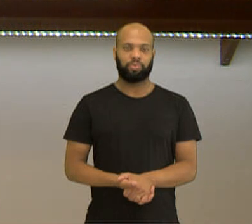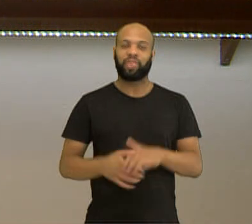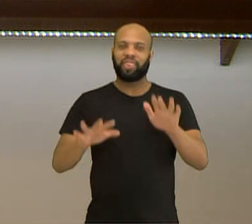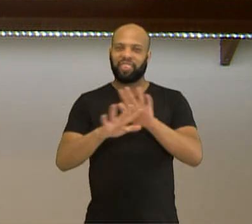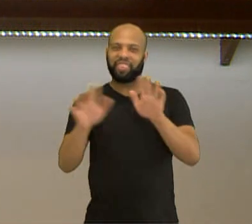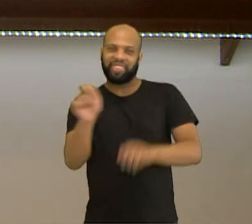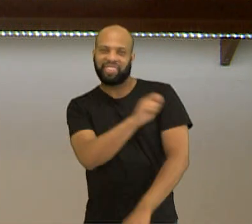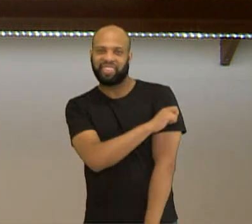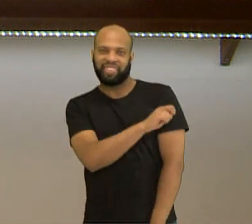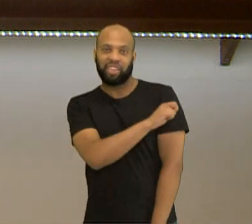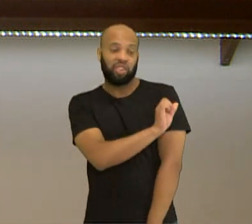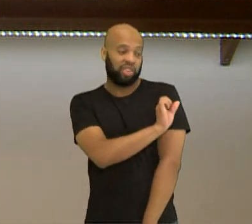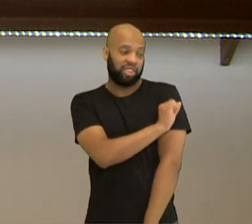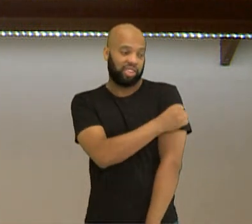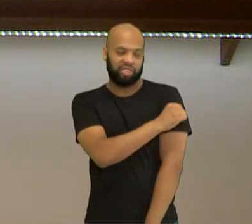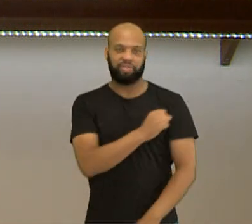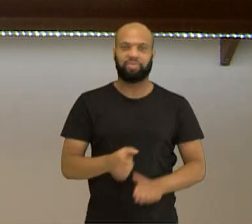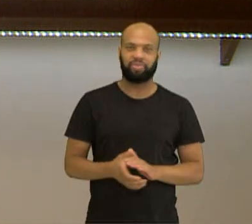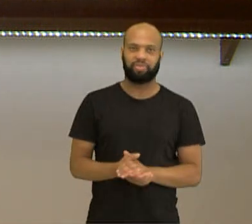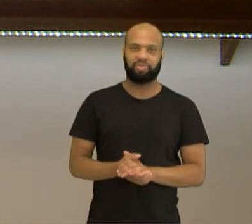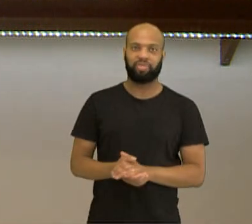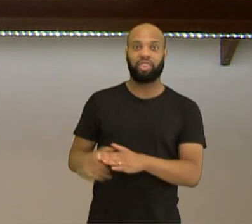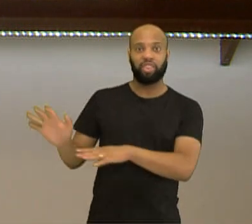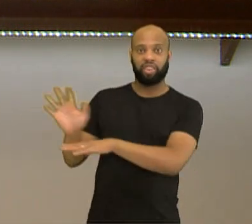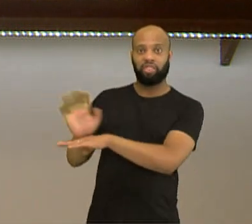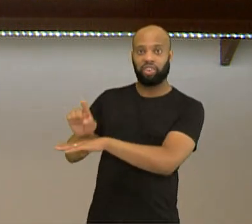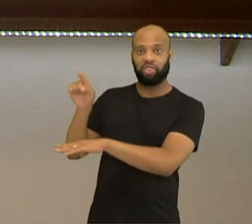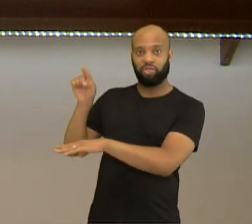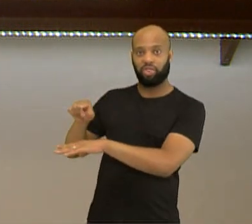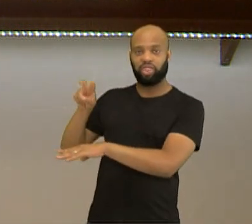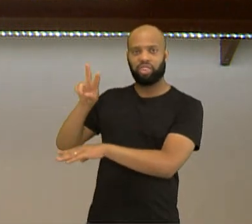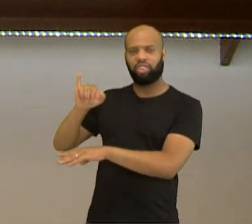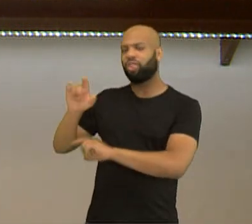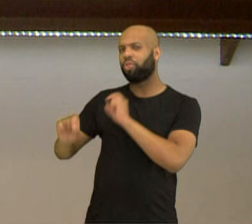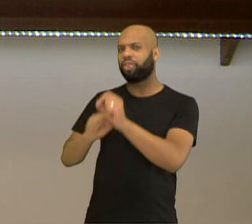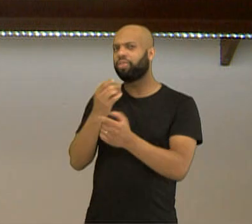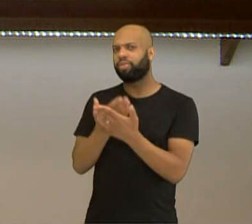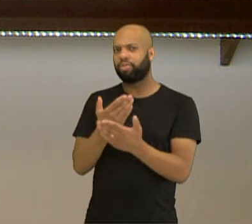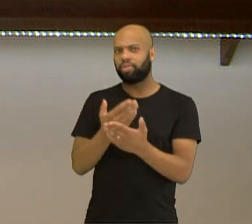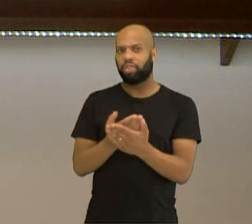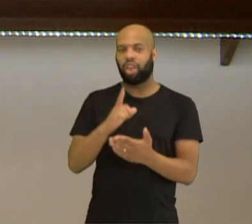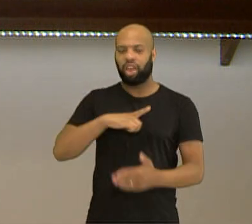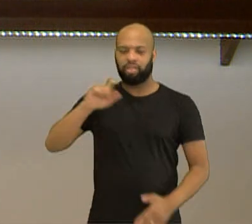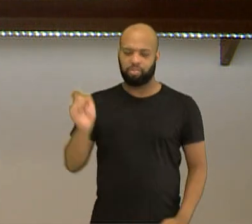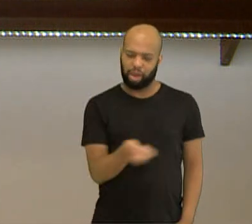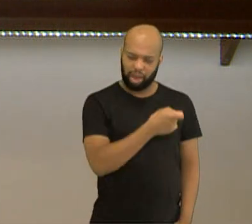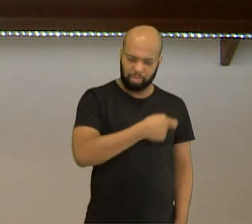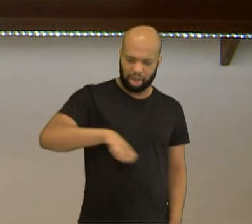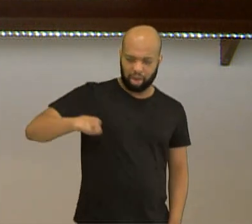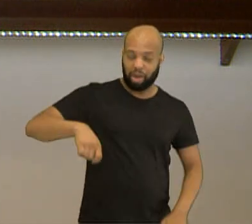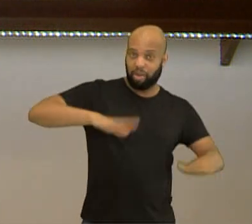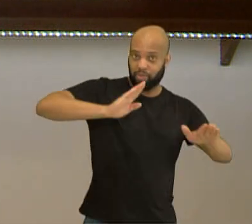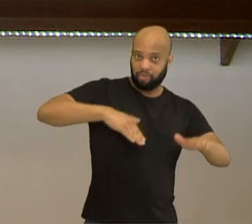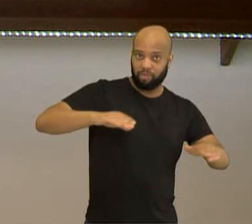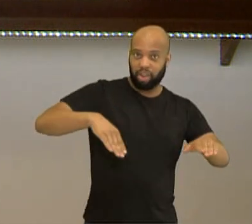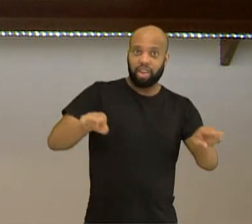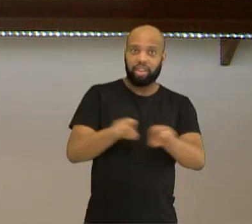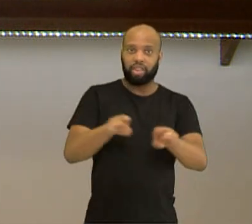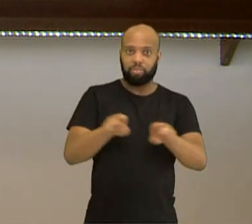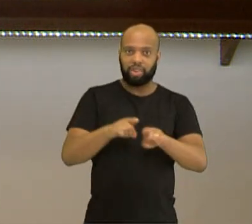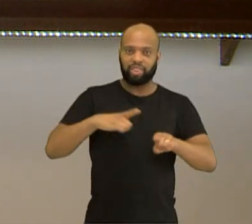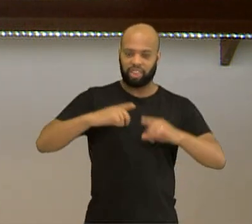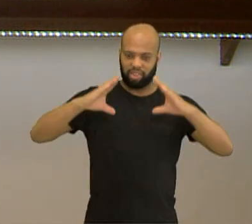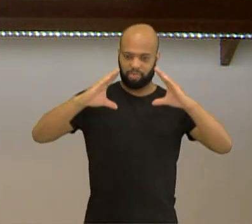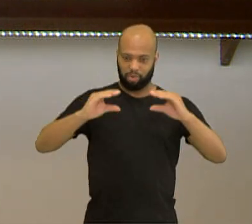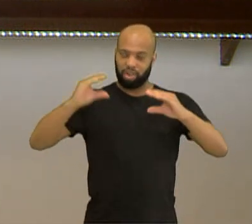Olá, estudantes do oitavo ano! Nesse vídeo, vamos falar sobre o frescobol e o mambol.